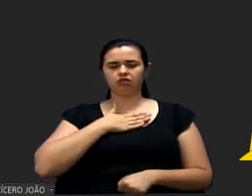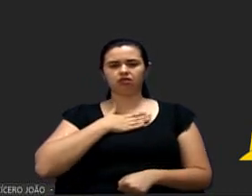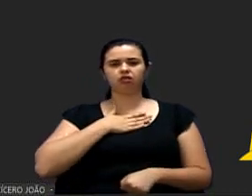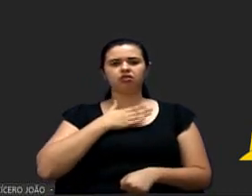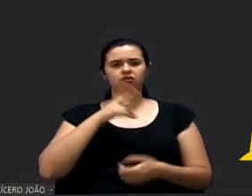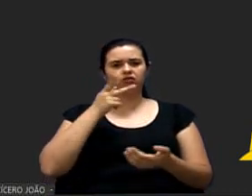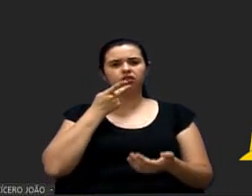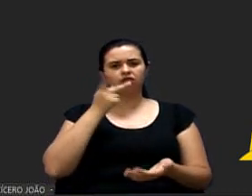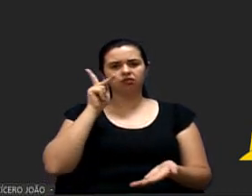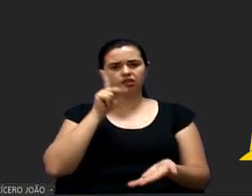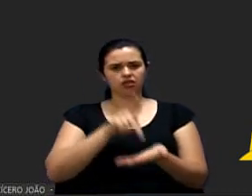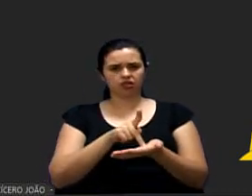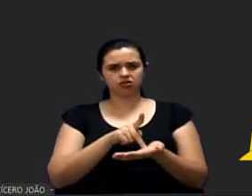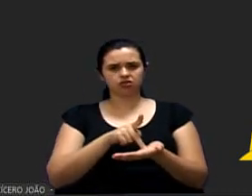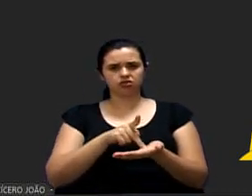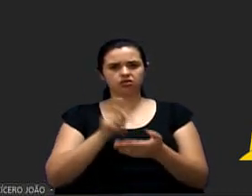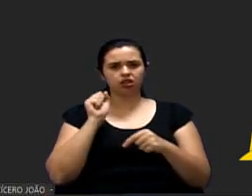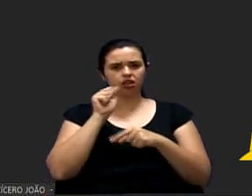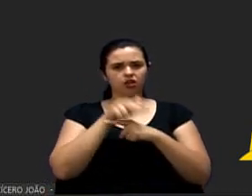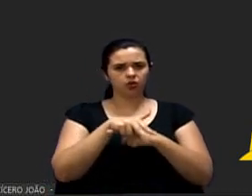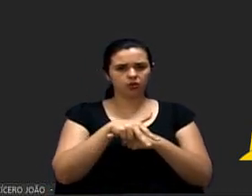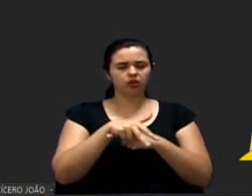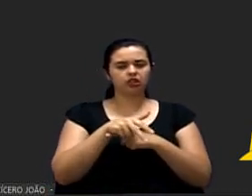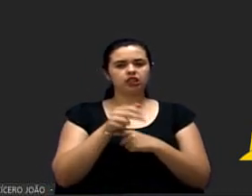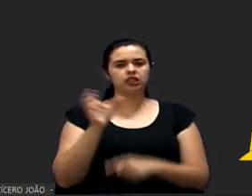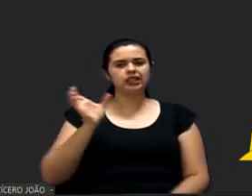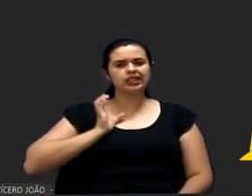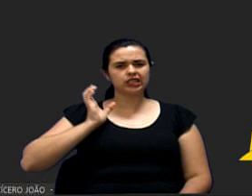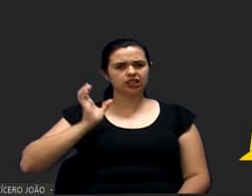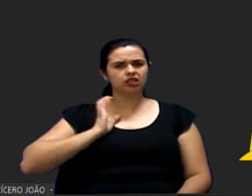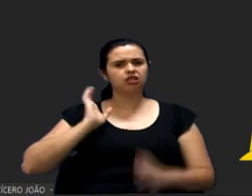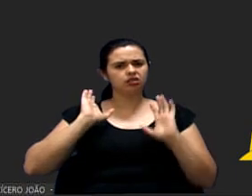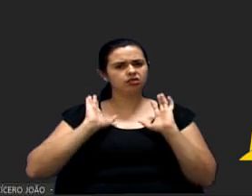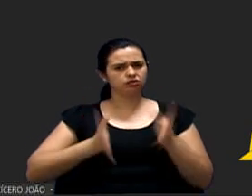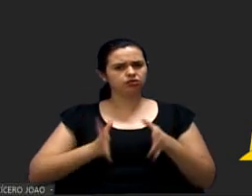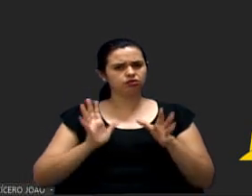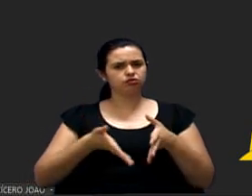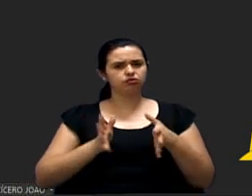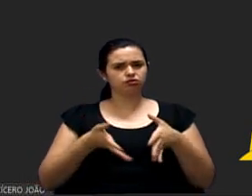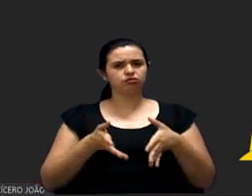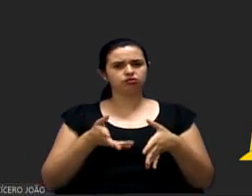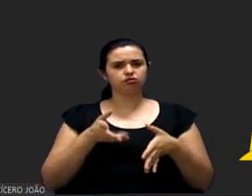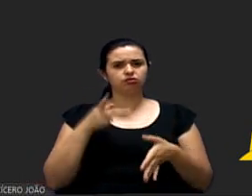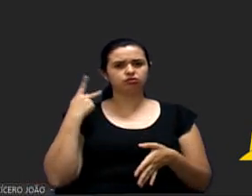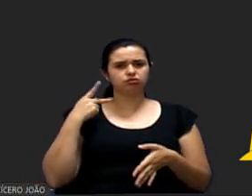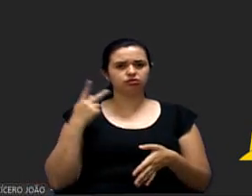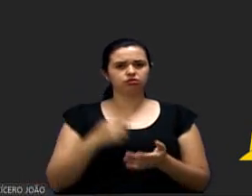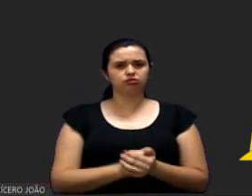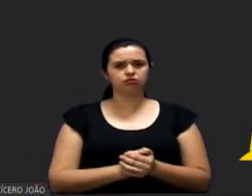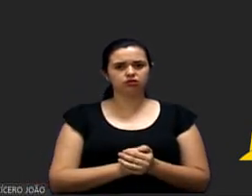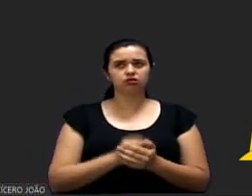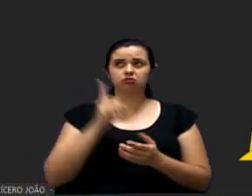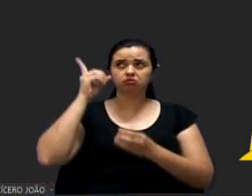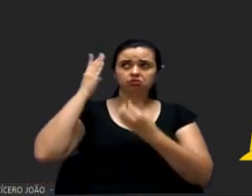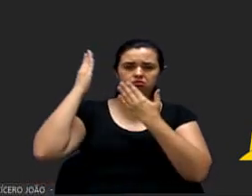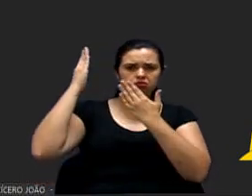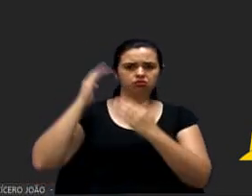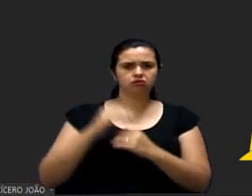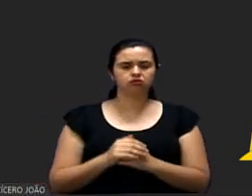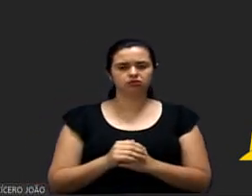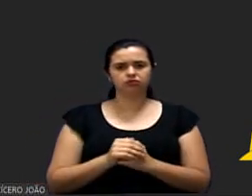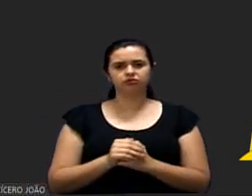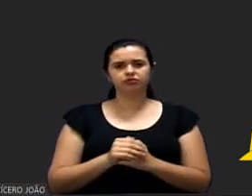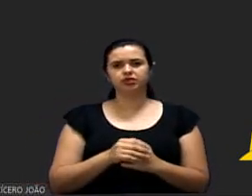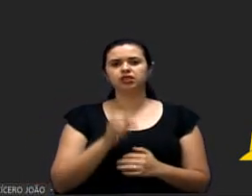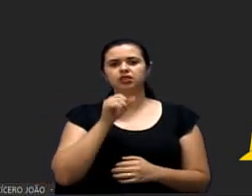para a população. Eu entrei rico na política. Eu já entrei rico na política, graças a Deus. E nunca menti